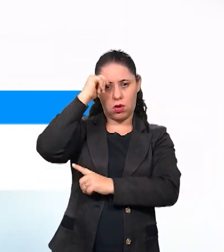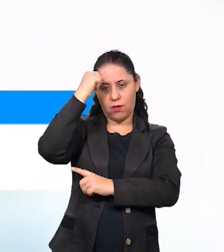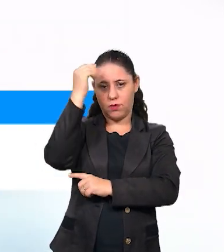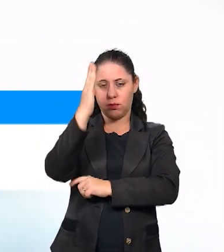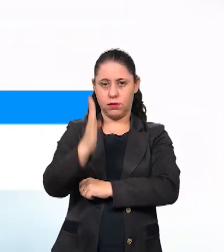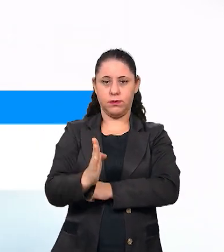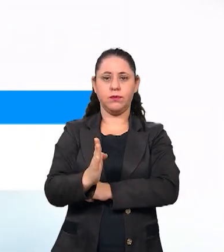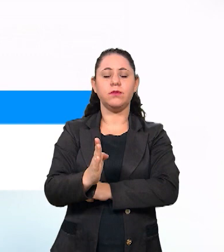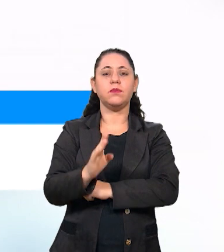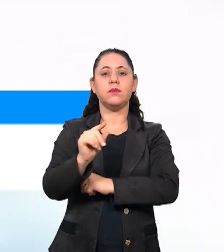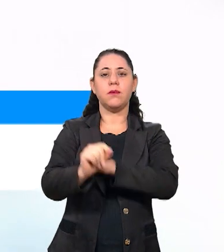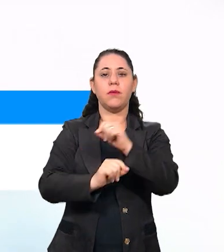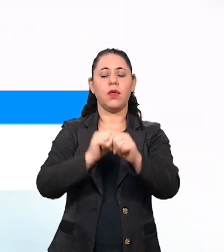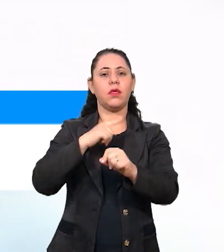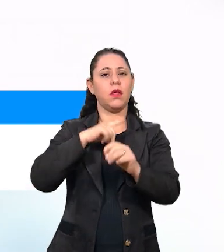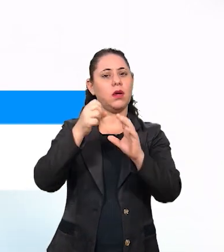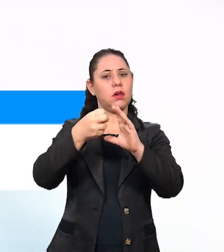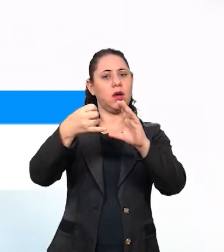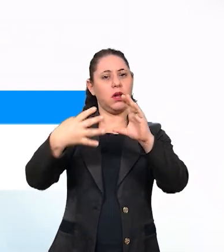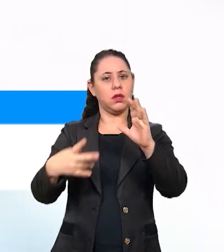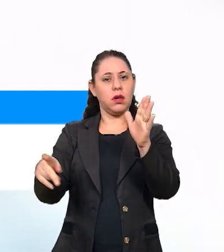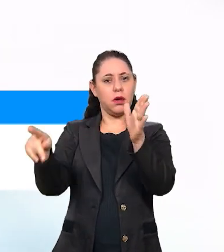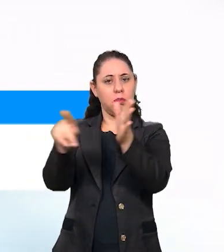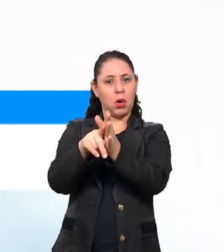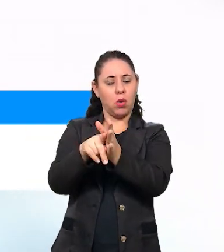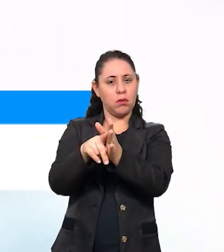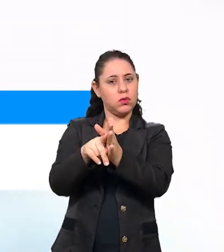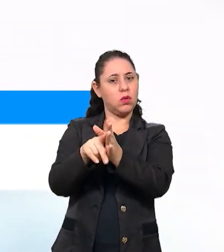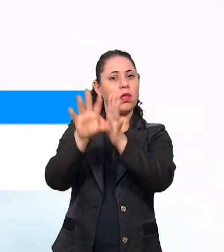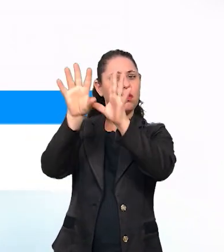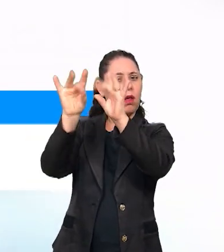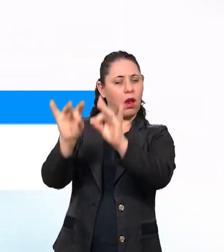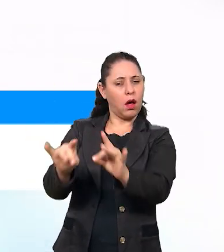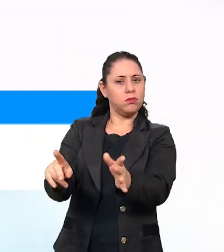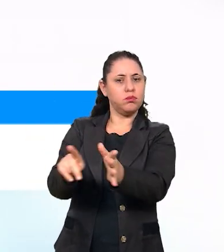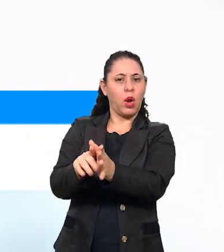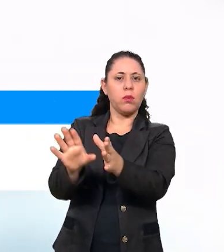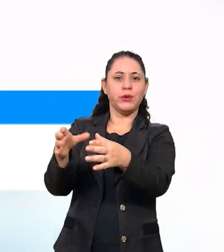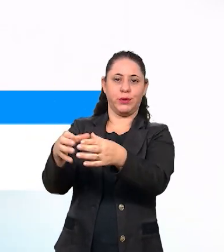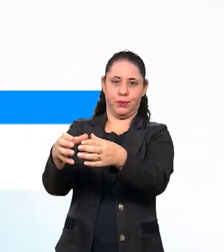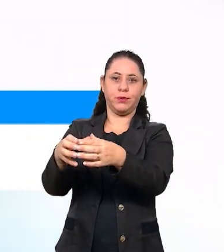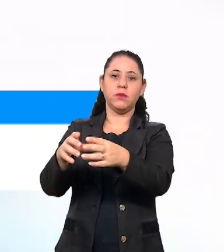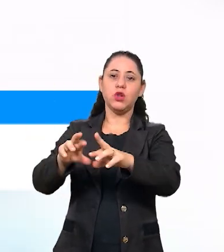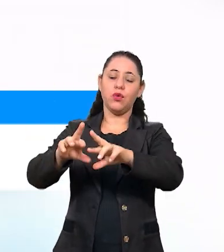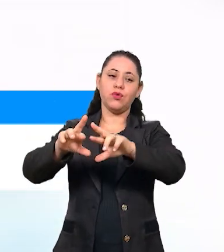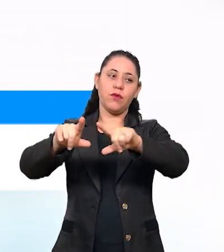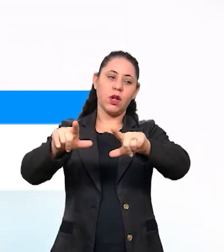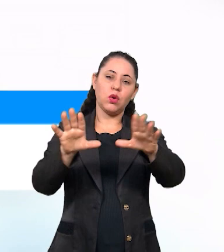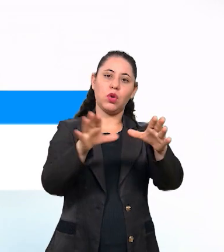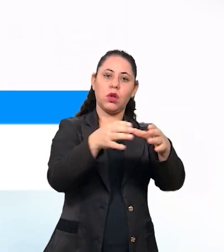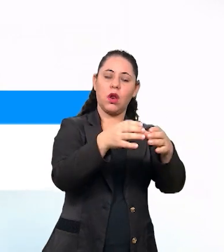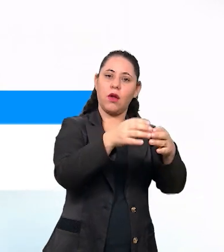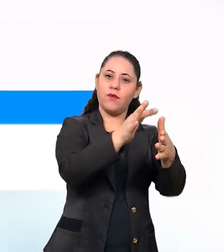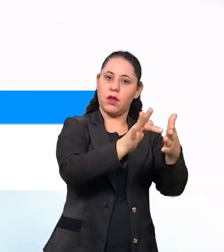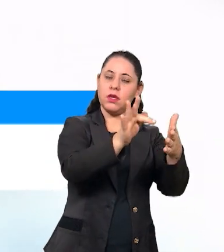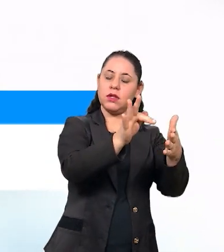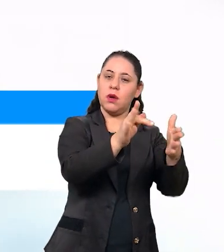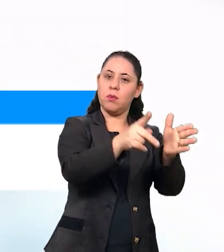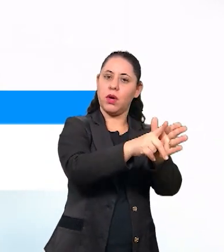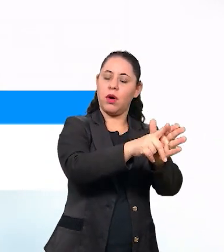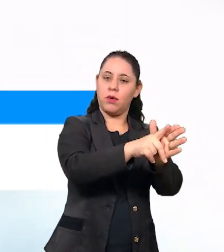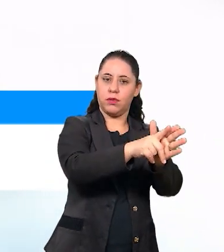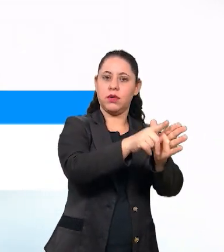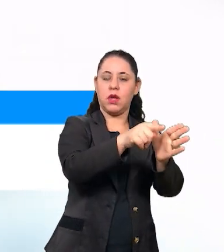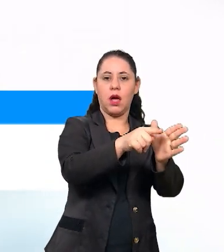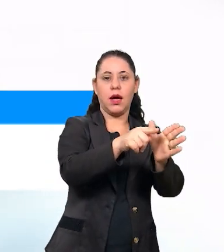associações de cultos afro-brasileiros que têm características próprias, né? E eles querem,